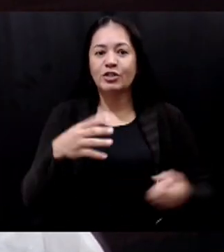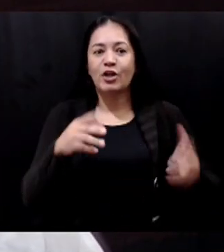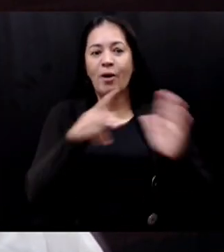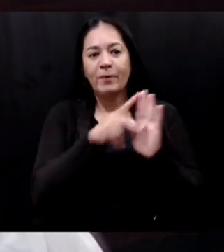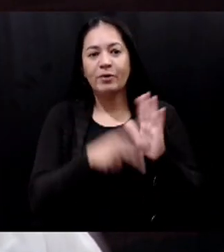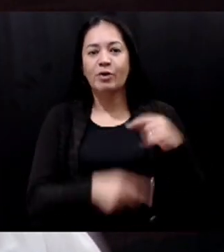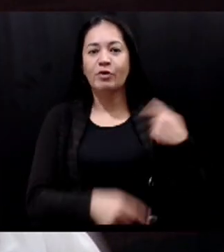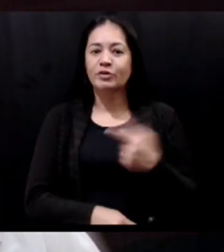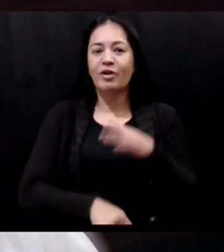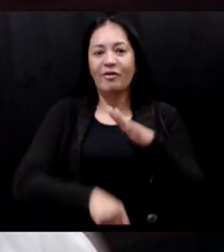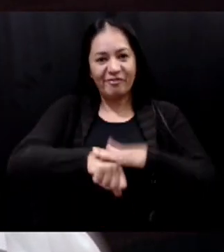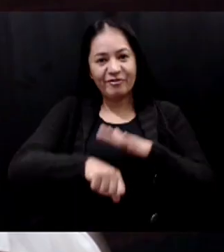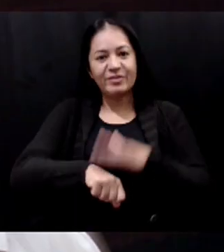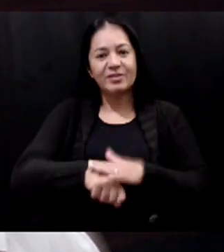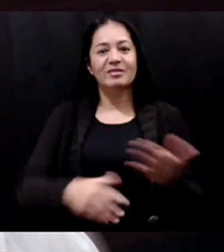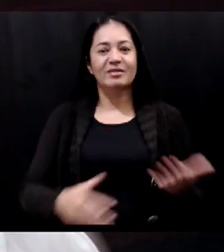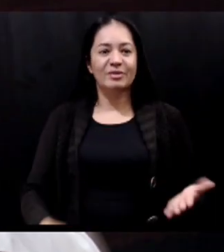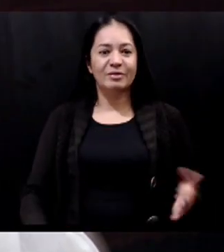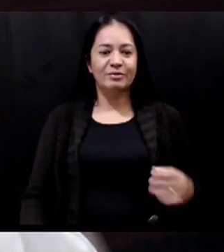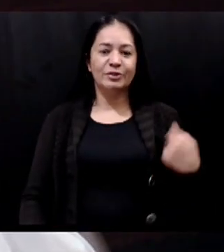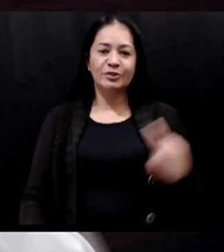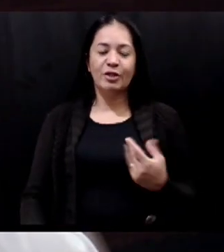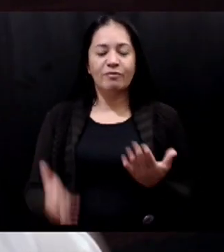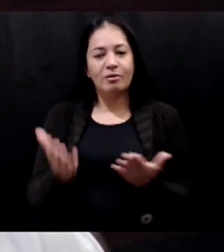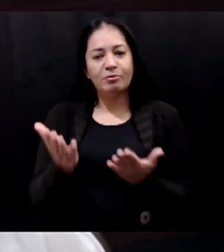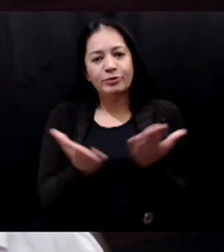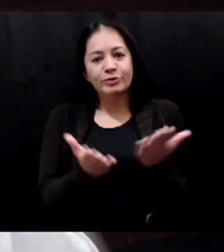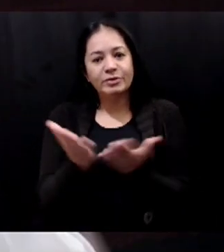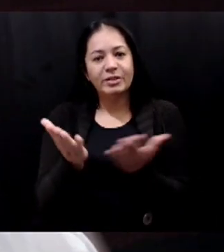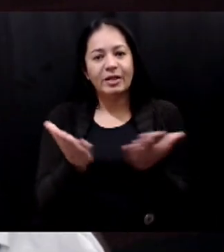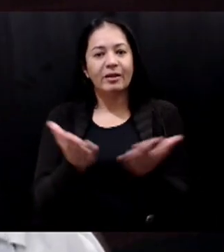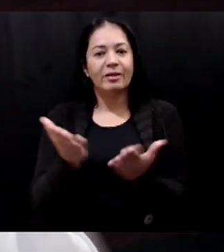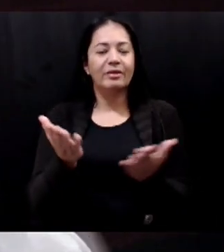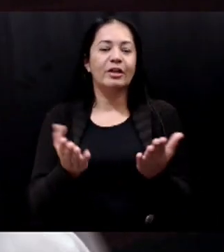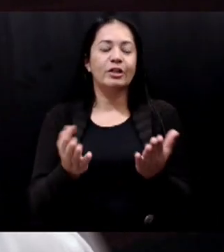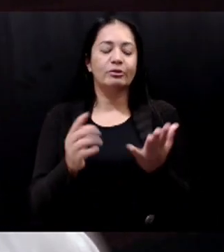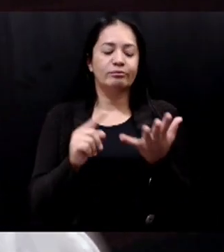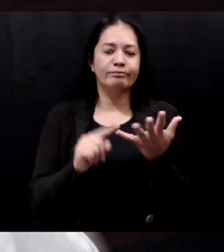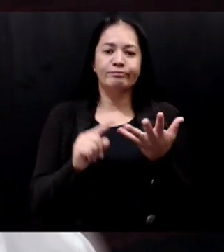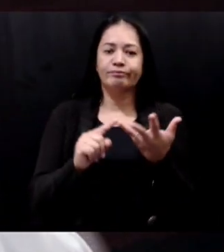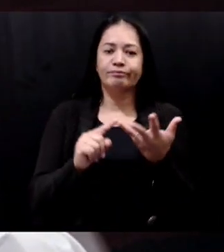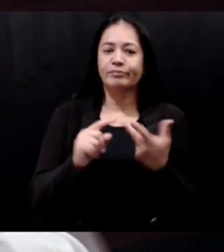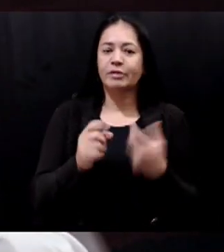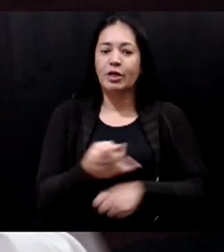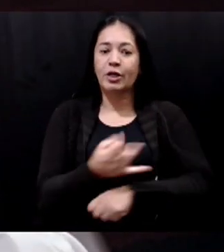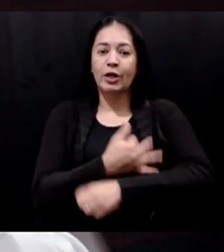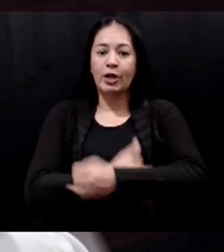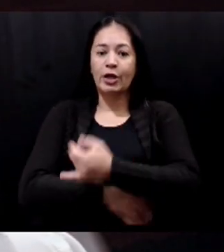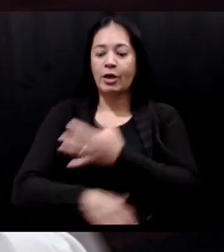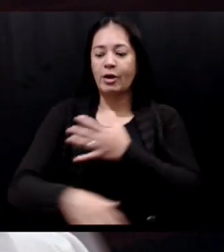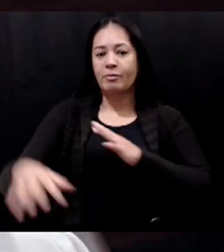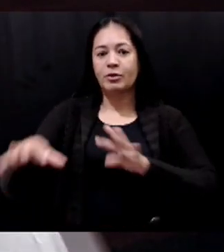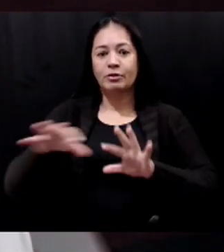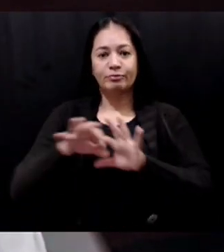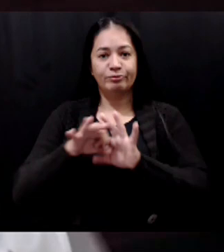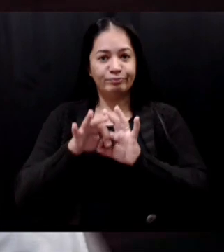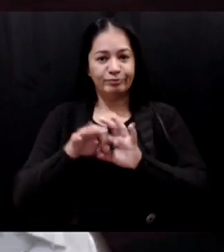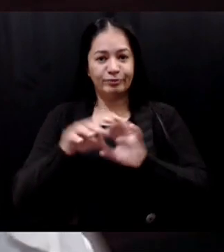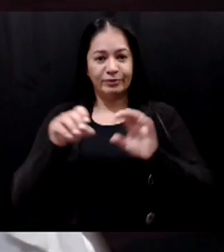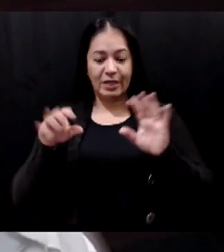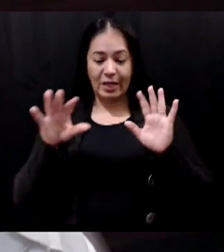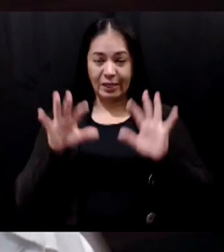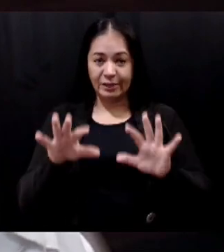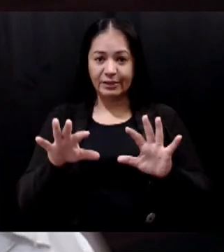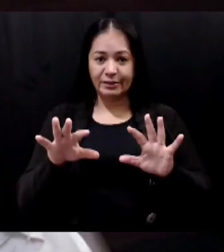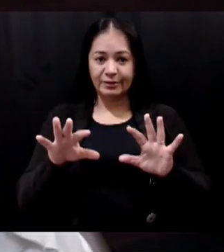né? A gente vai tratar, né, todas as emoções que estão associadas, nesse caso, aquela